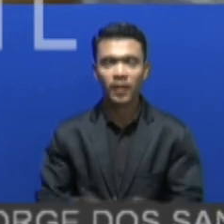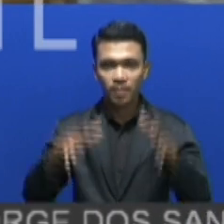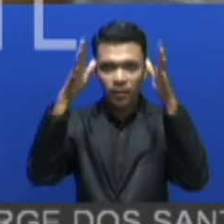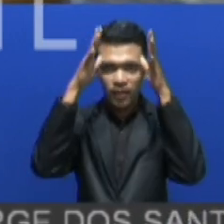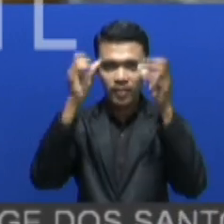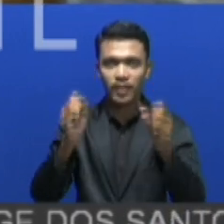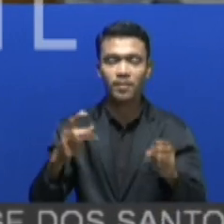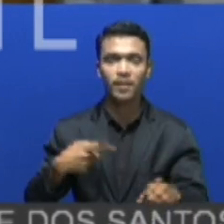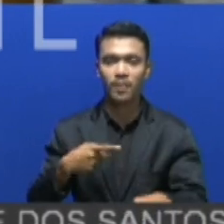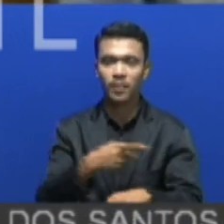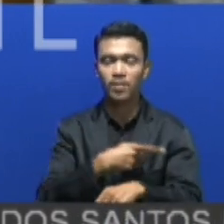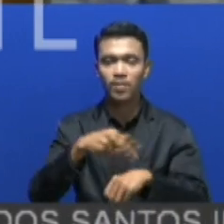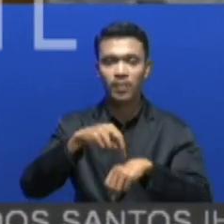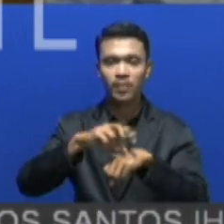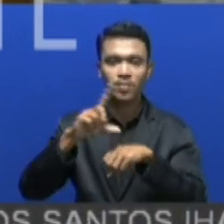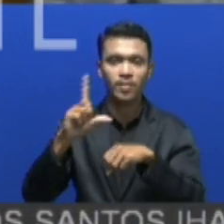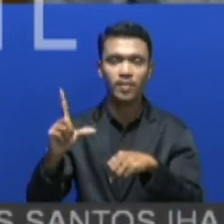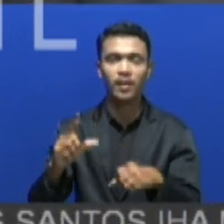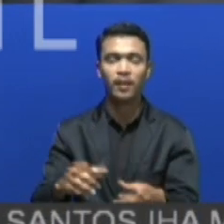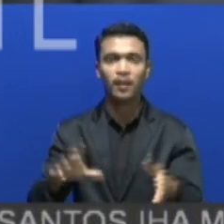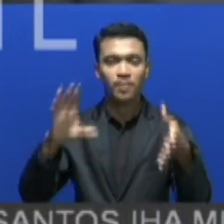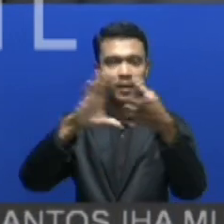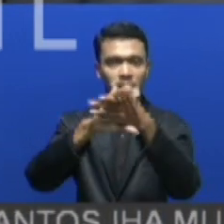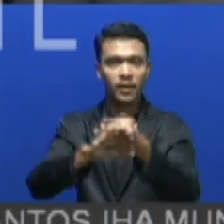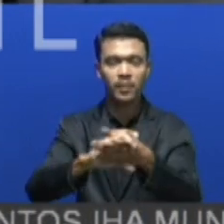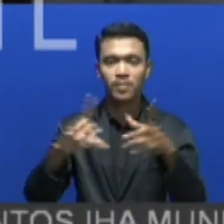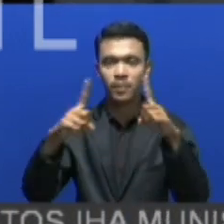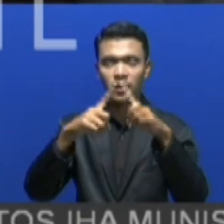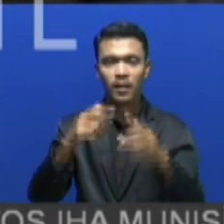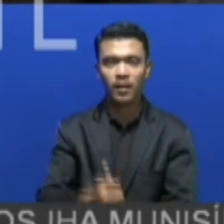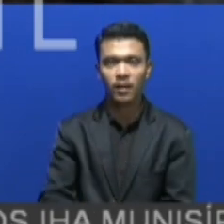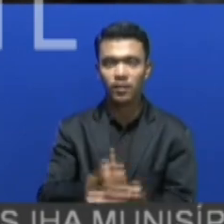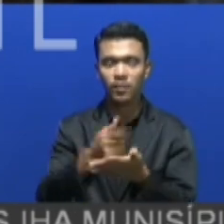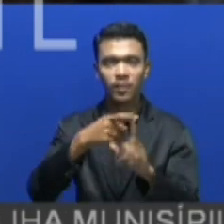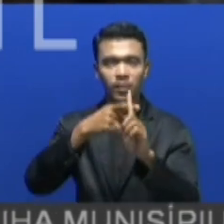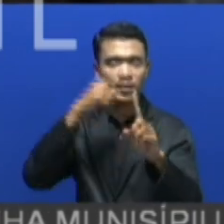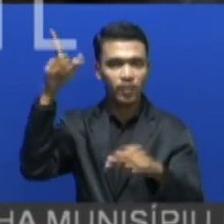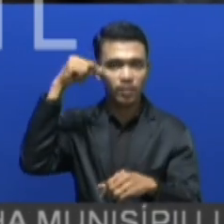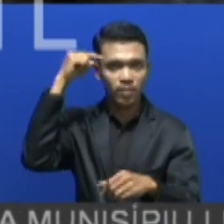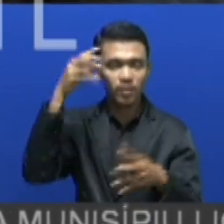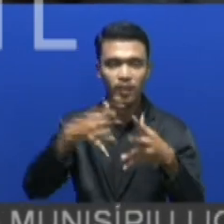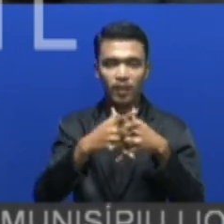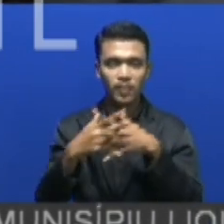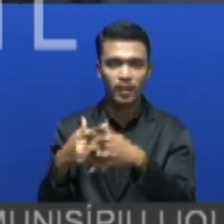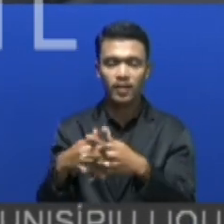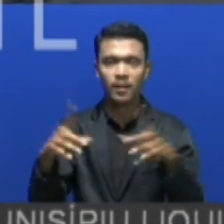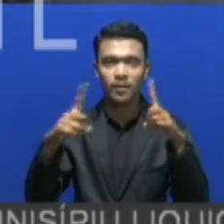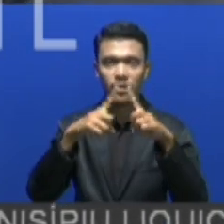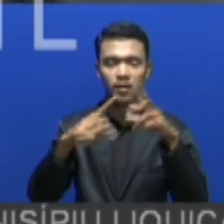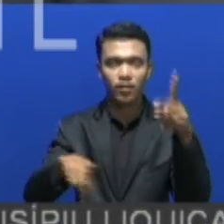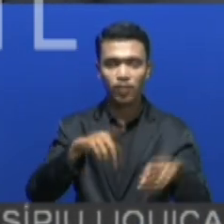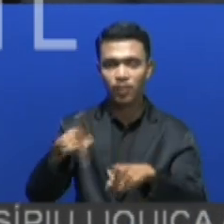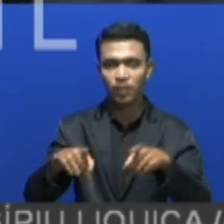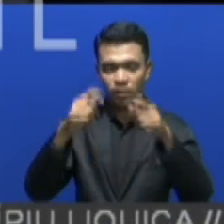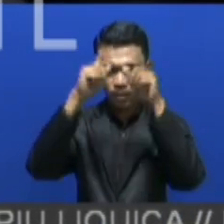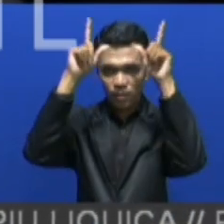Presidente do Parlamento Nacional, Maria Fernanda Lai, congratula ba apoio com o governo Estados Unidos América ba povo Timor-Leste. Atunune,